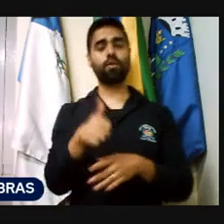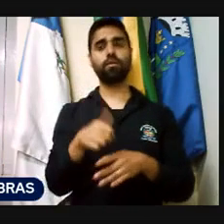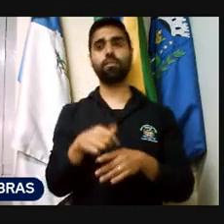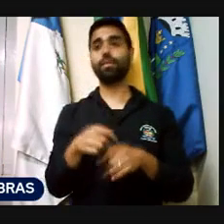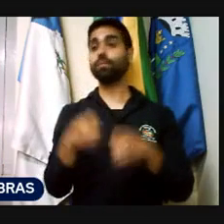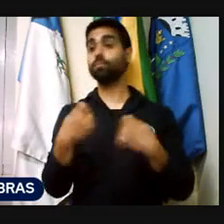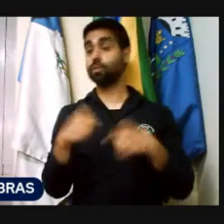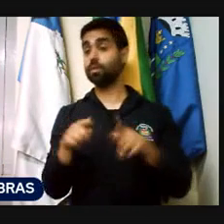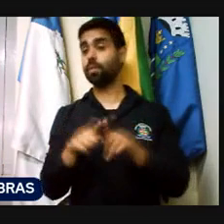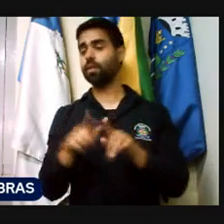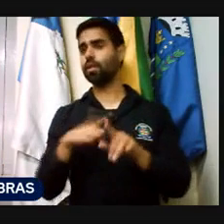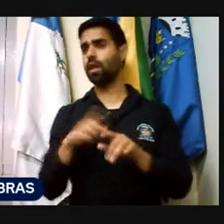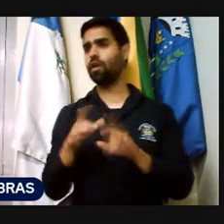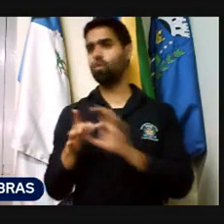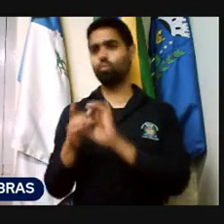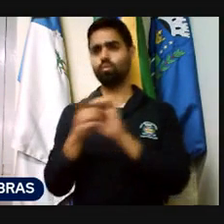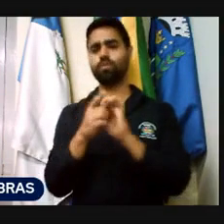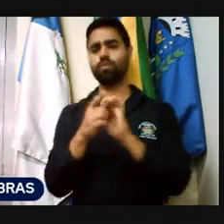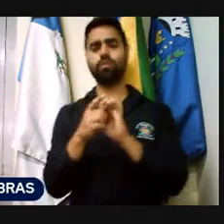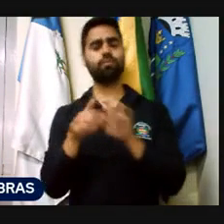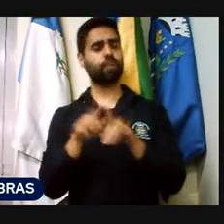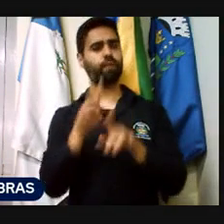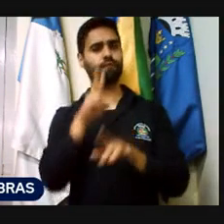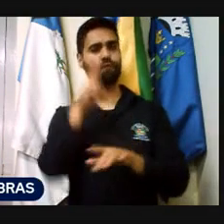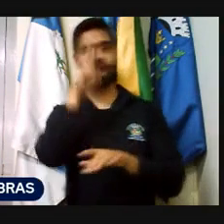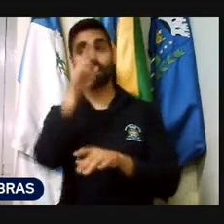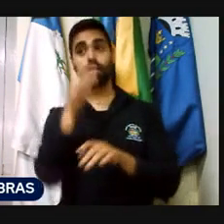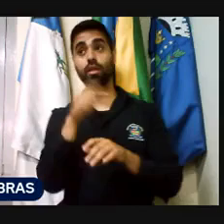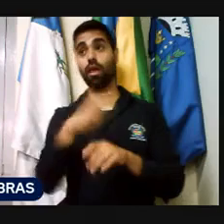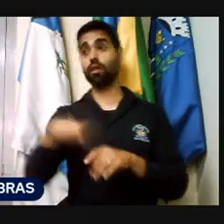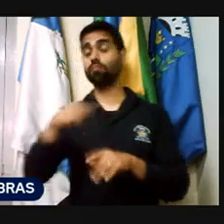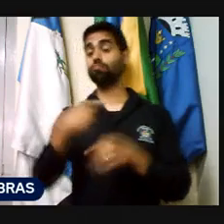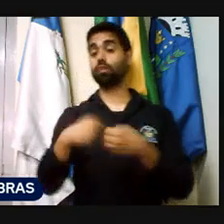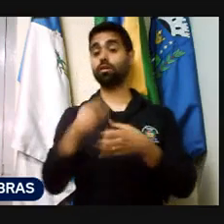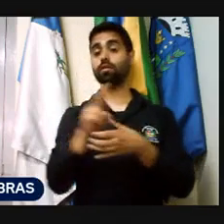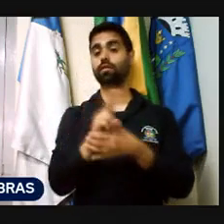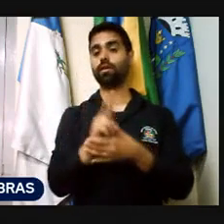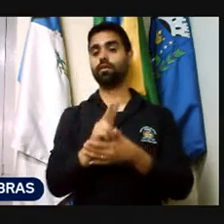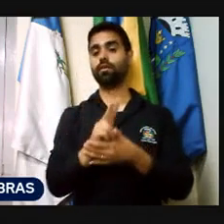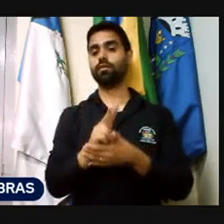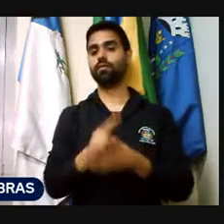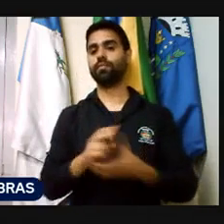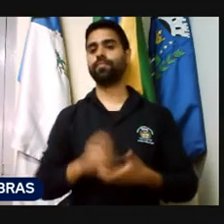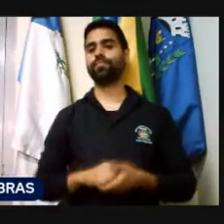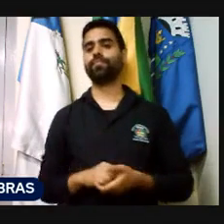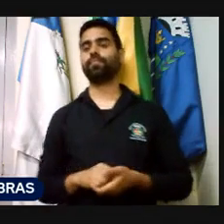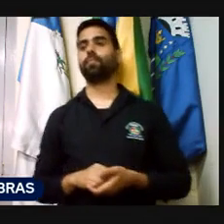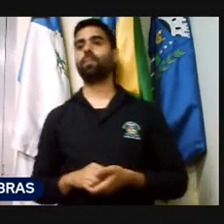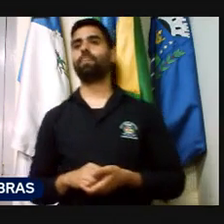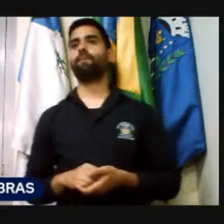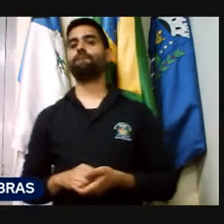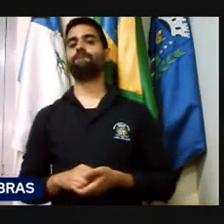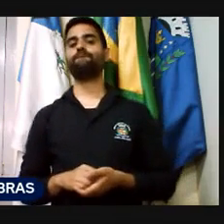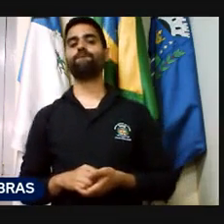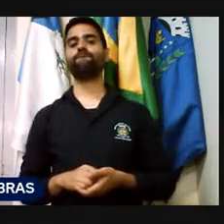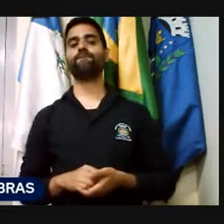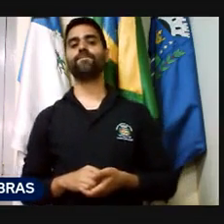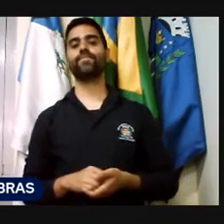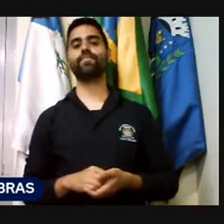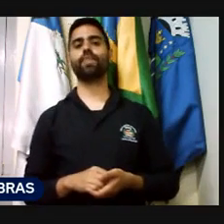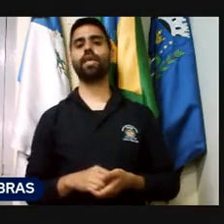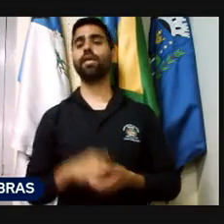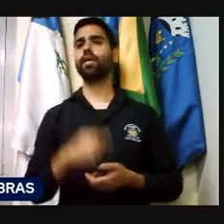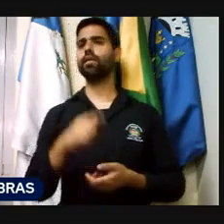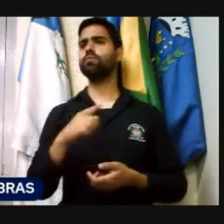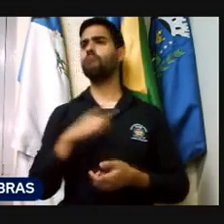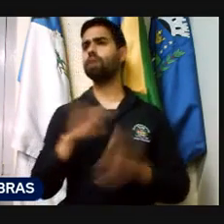estar fortalecido e unido, principalmente no nosso município, e a gente tem aí essa grata